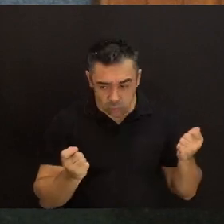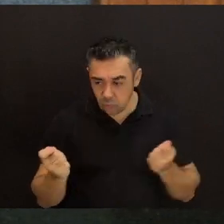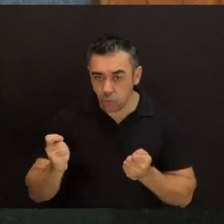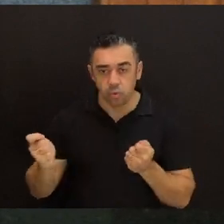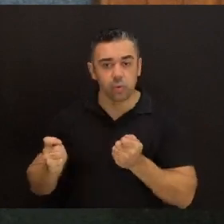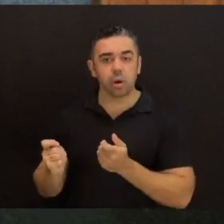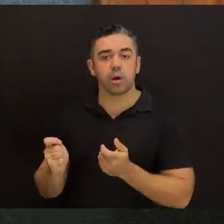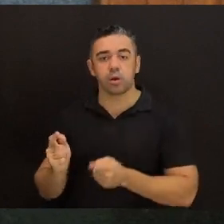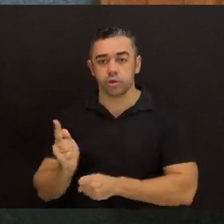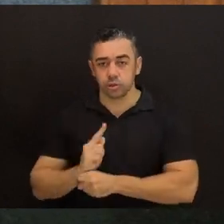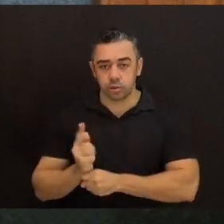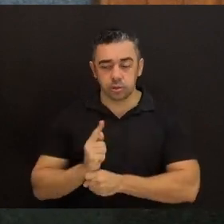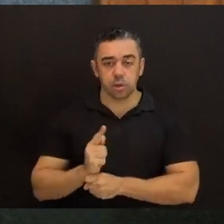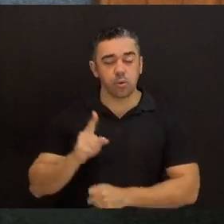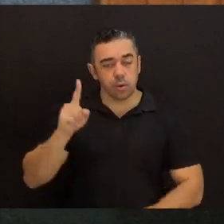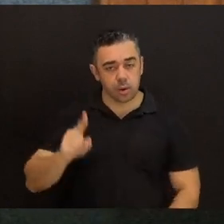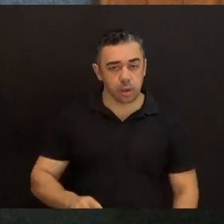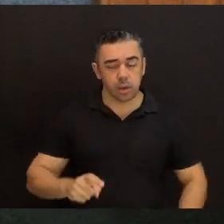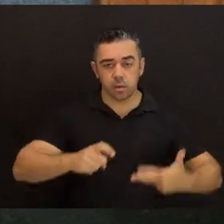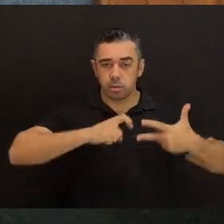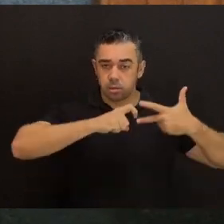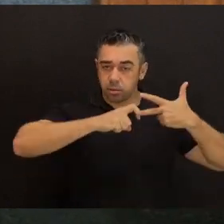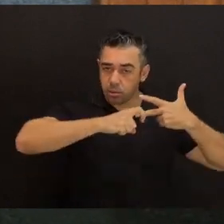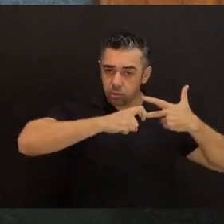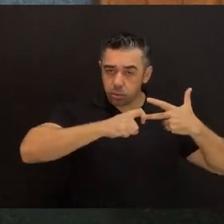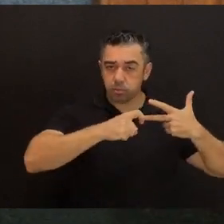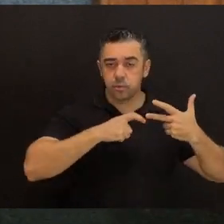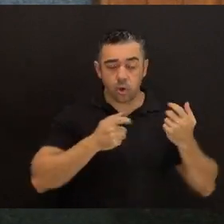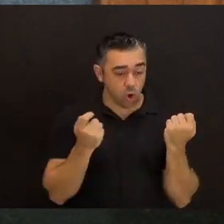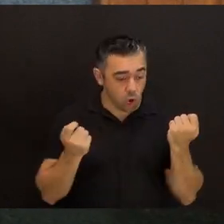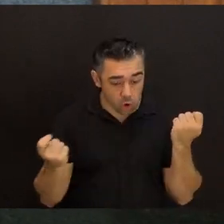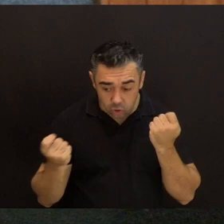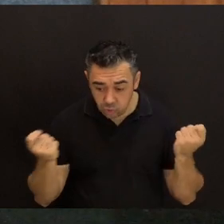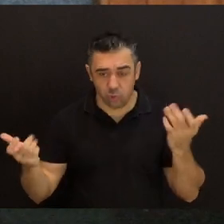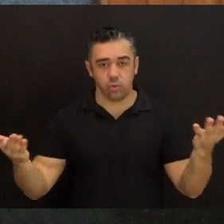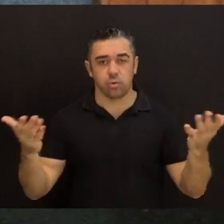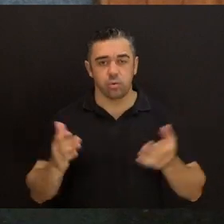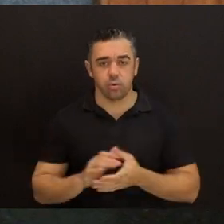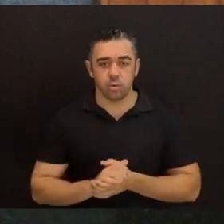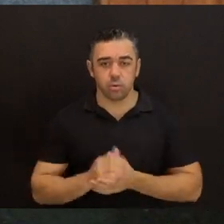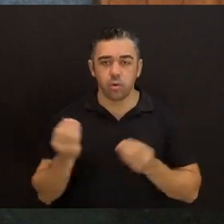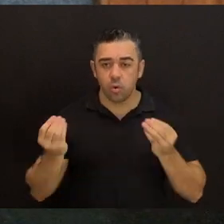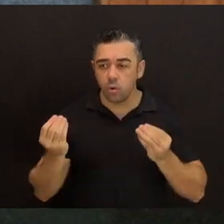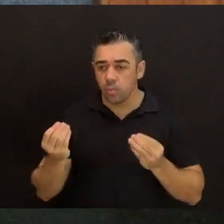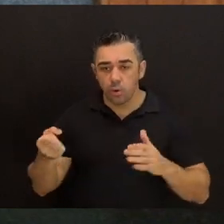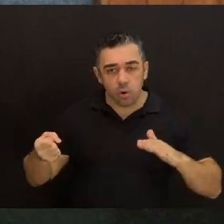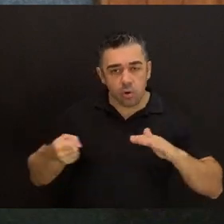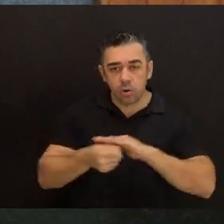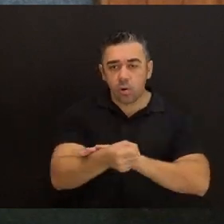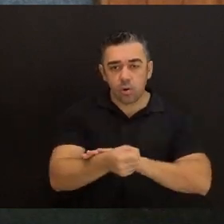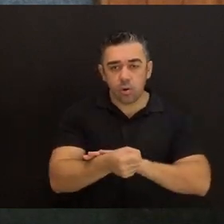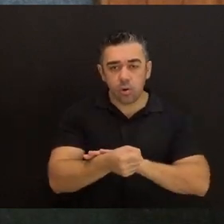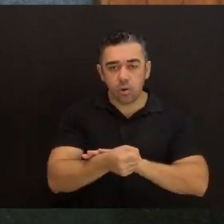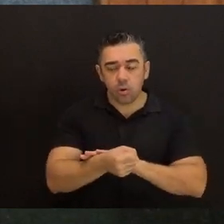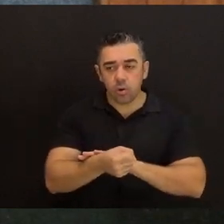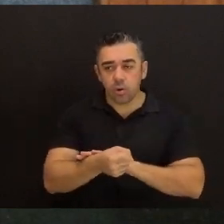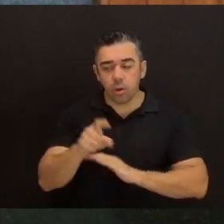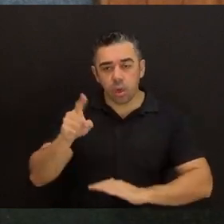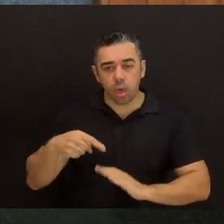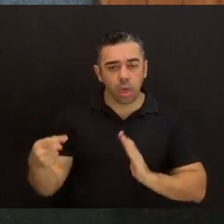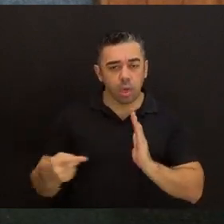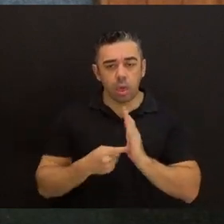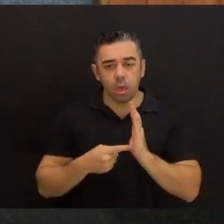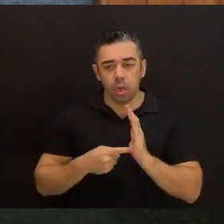nossa executivo Comece a ter controle das coisas não dá para um Cargo comissionado muitas vezes por indicação política